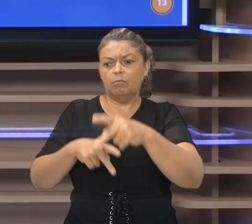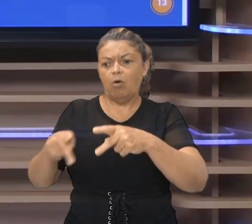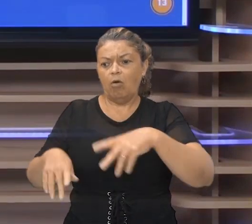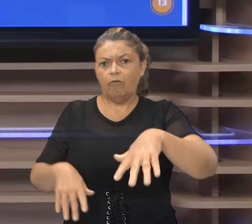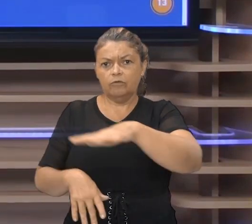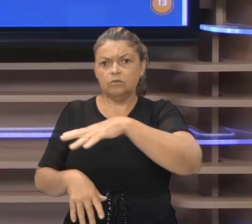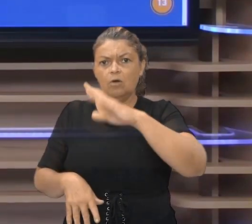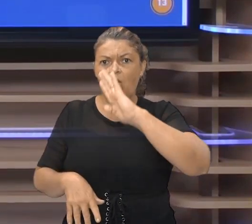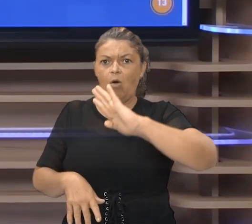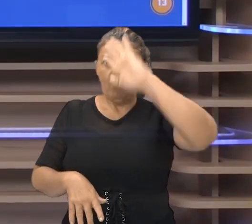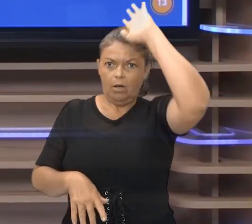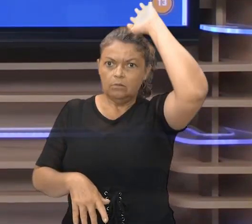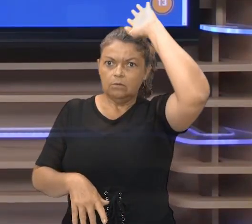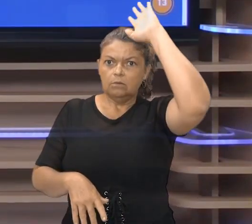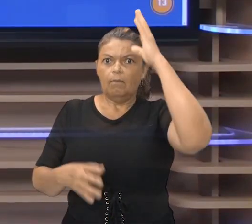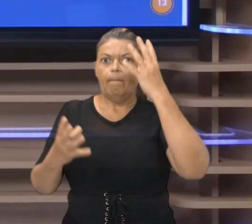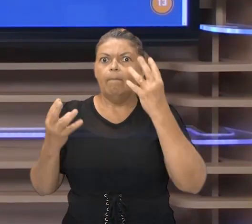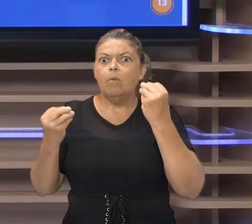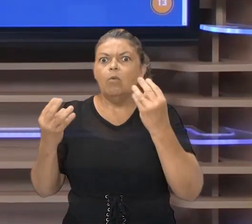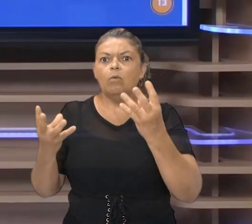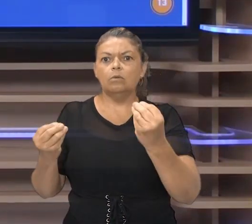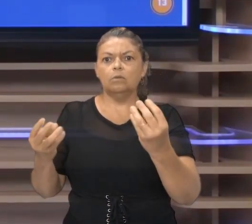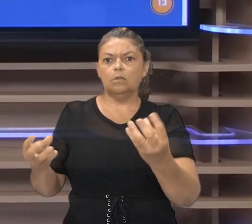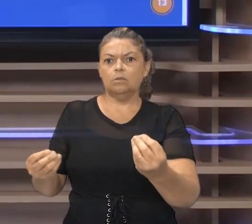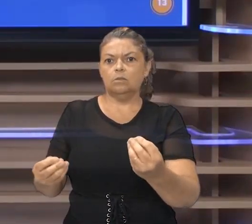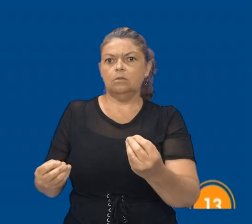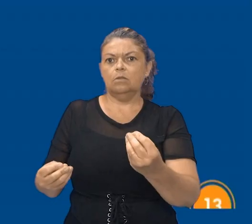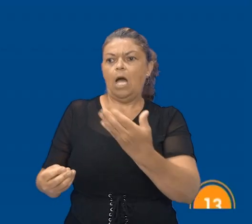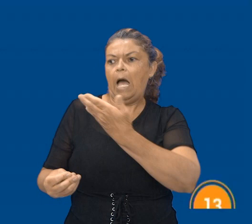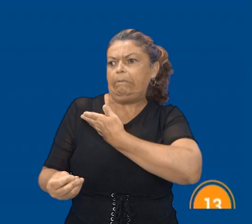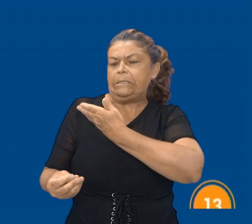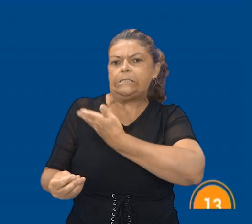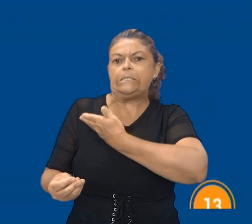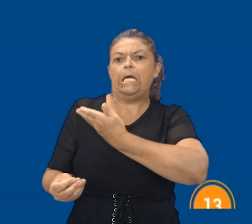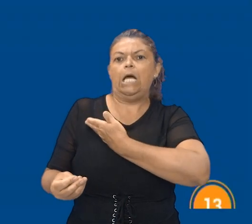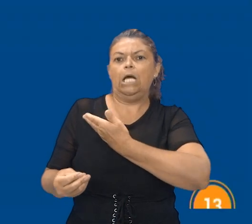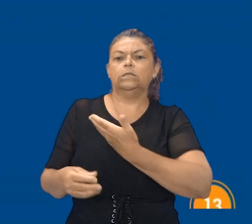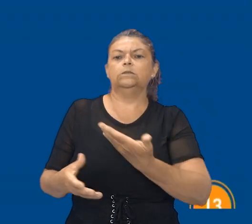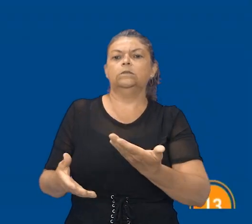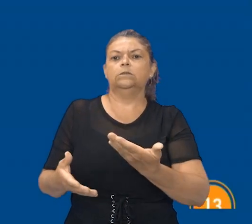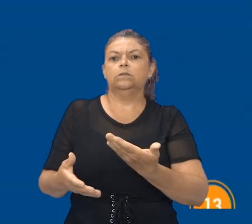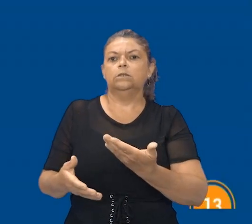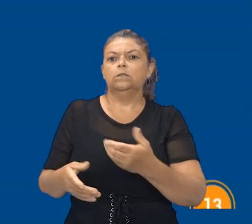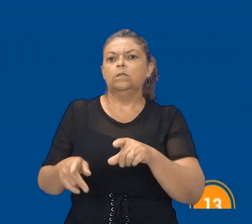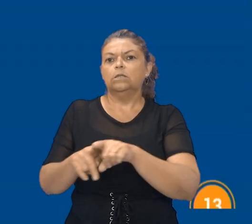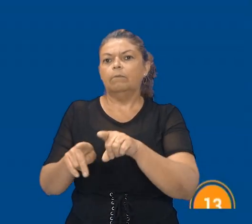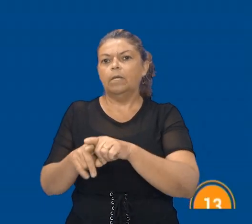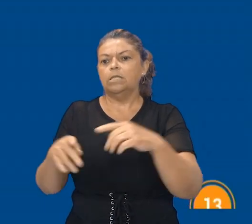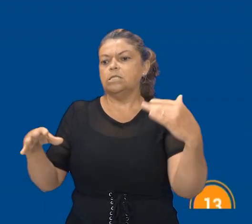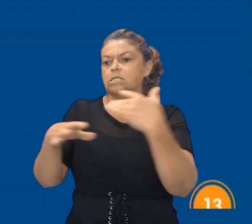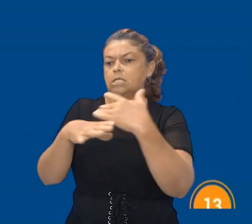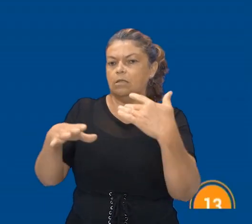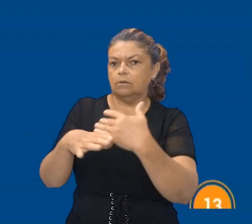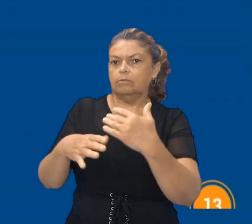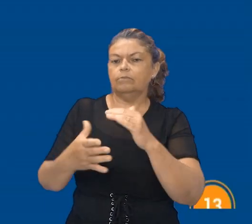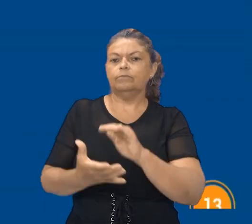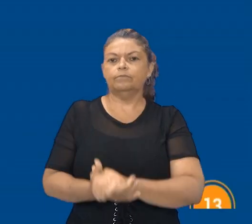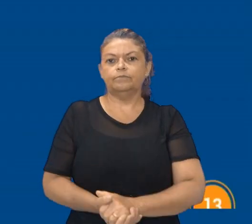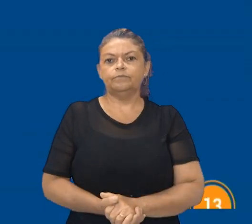sua cidade. Uma das características do declínio nós vamos sair das cidades e vamos voltar ali para a